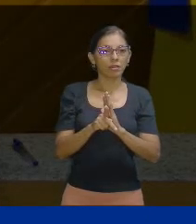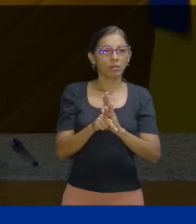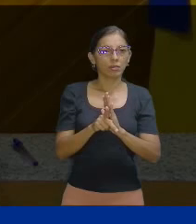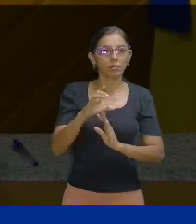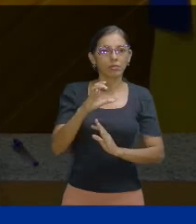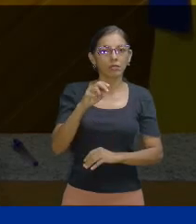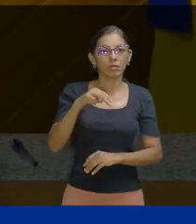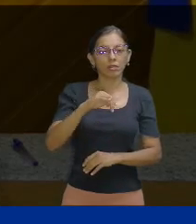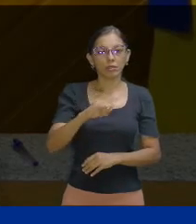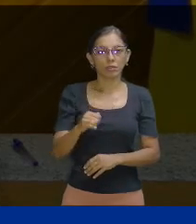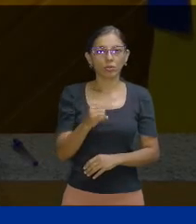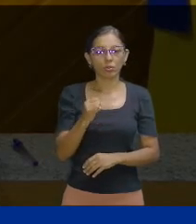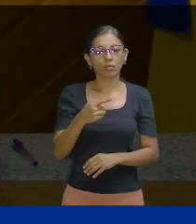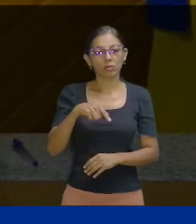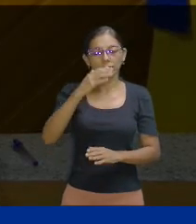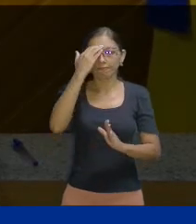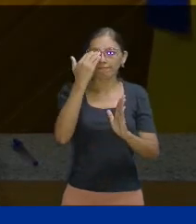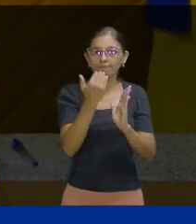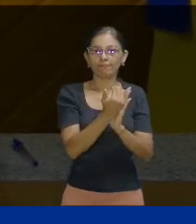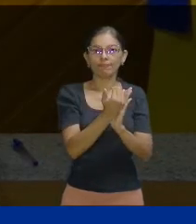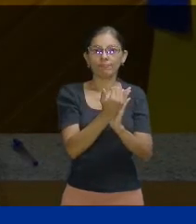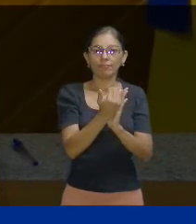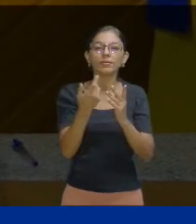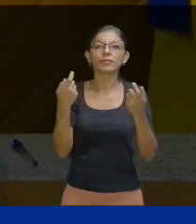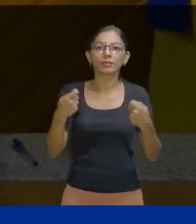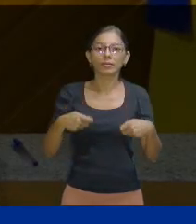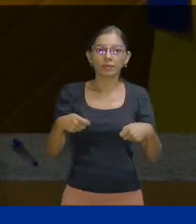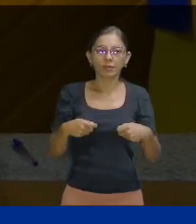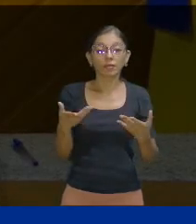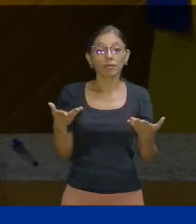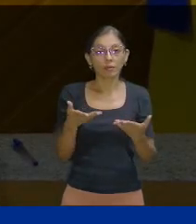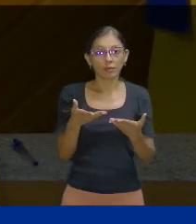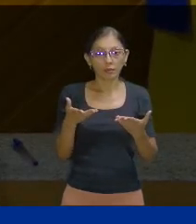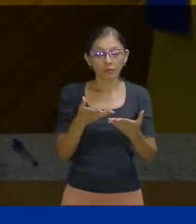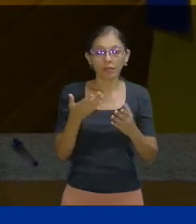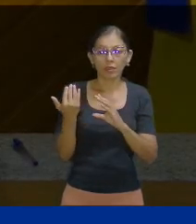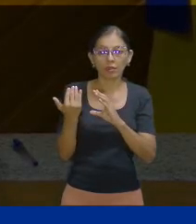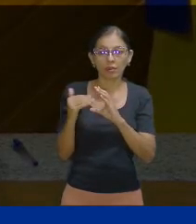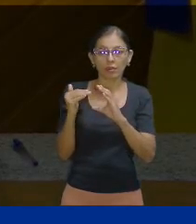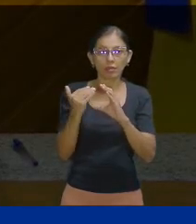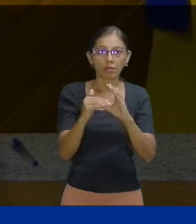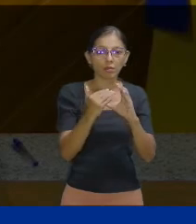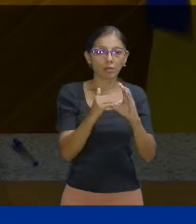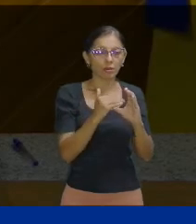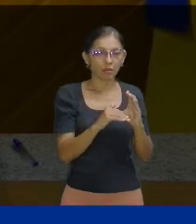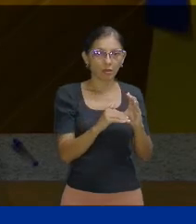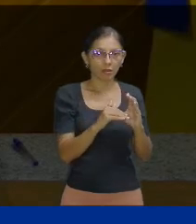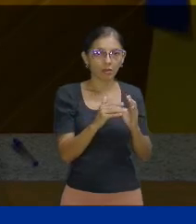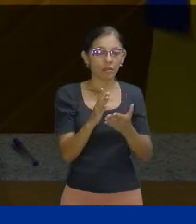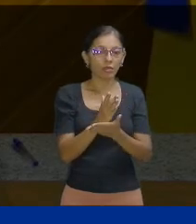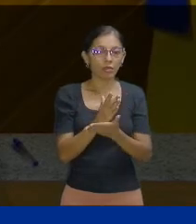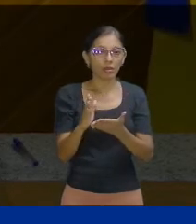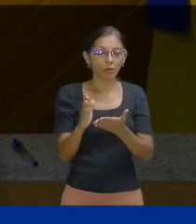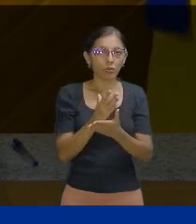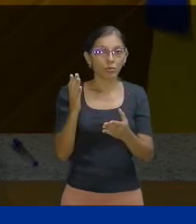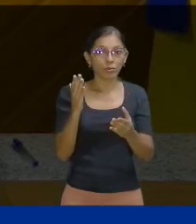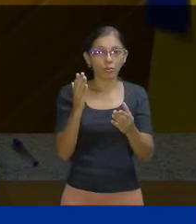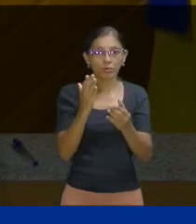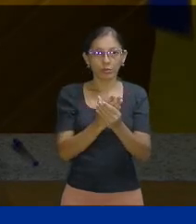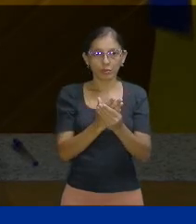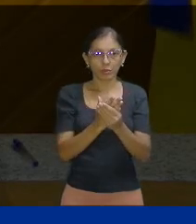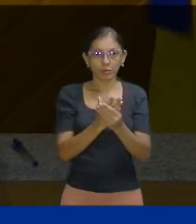cumprir. E aí eu estou tomando a liberdade de mandar para cada colega aqueles processos que já